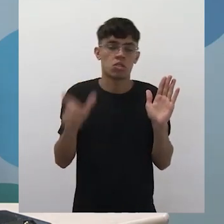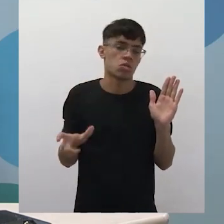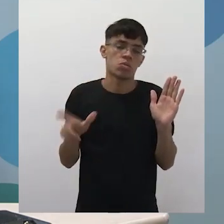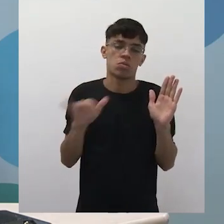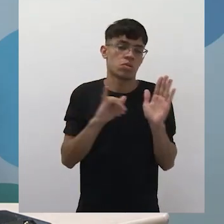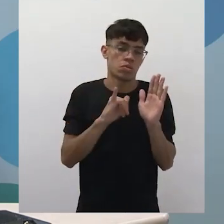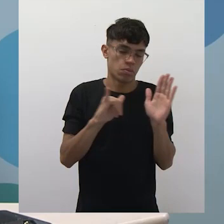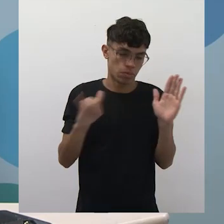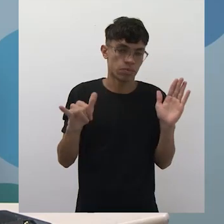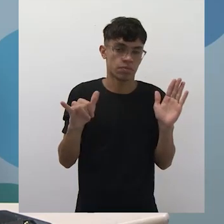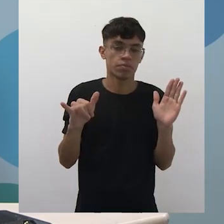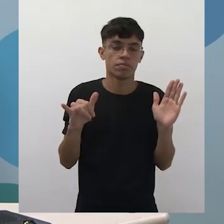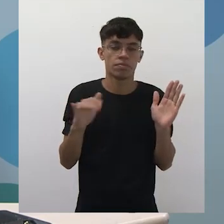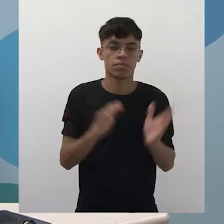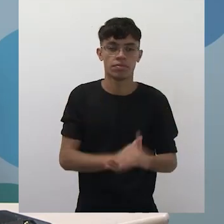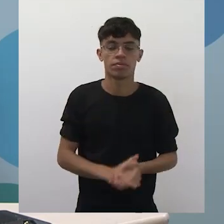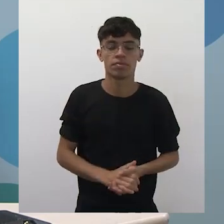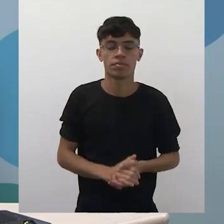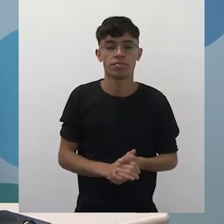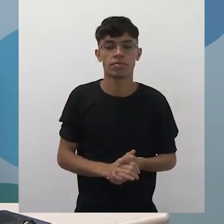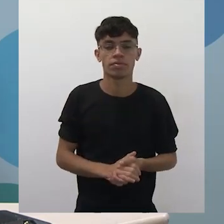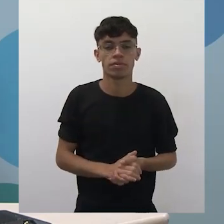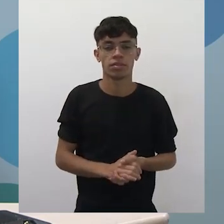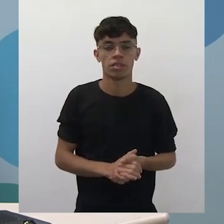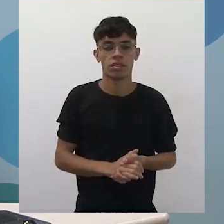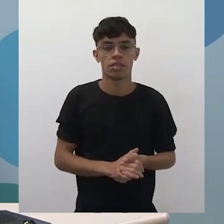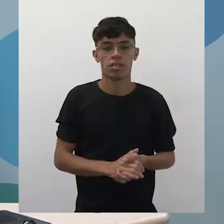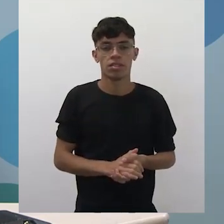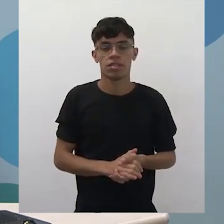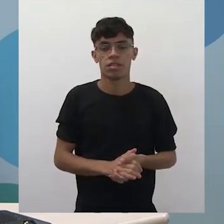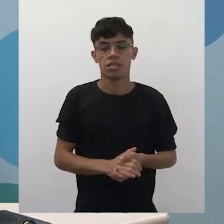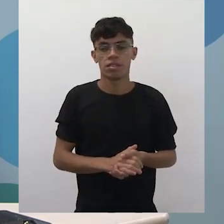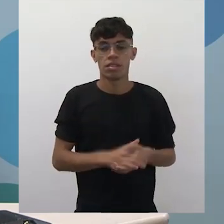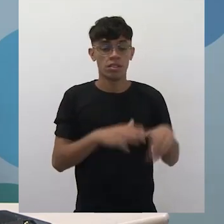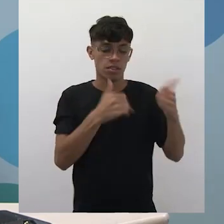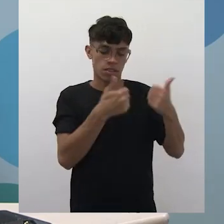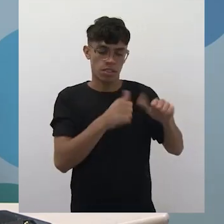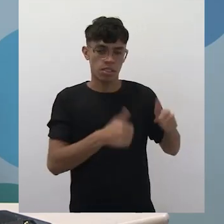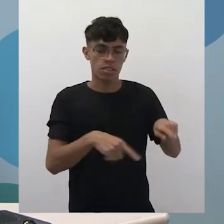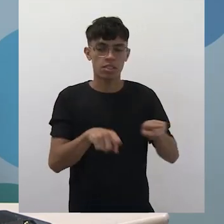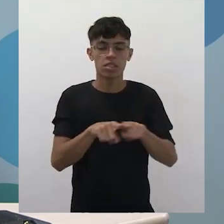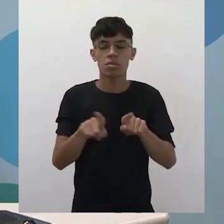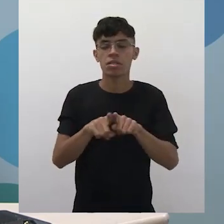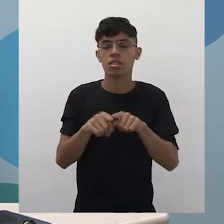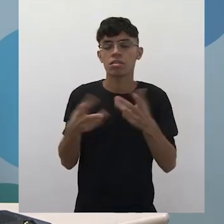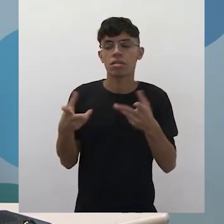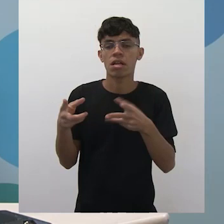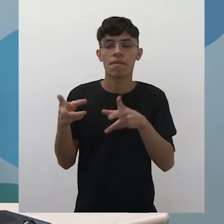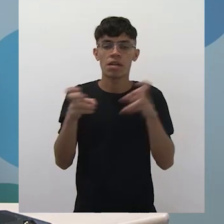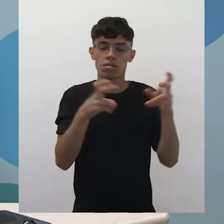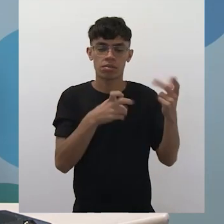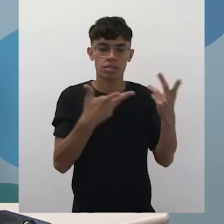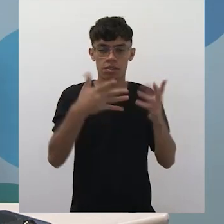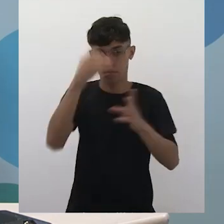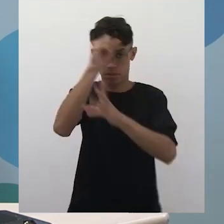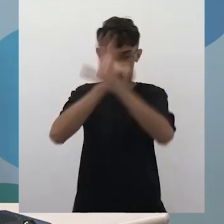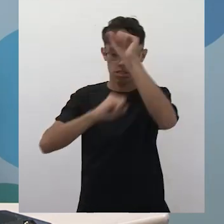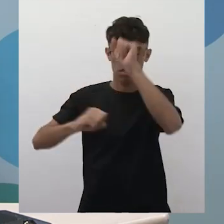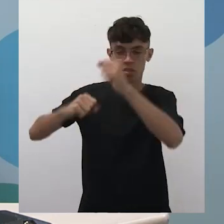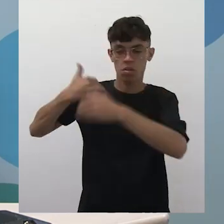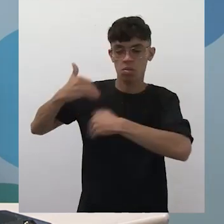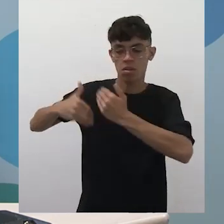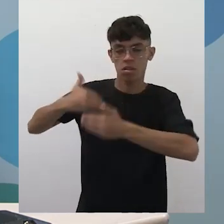permeiam nessa questão da avaliação. E sim um recurso de ampla visibilidade da aprendizagem, do percurso